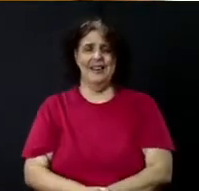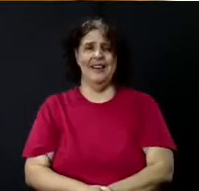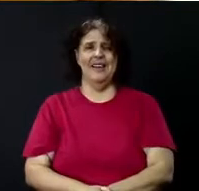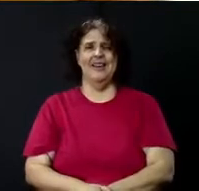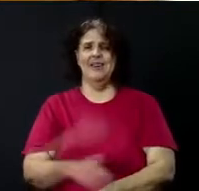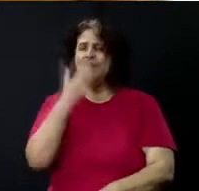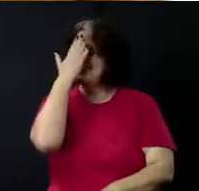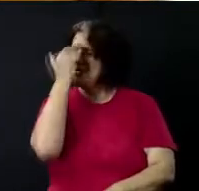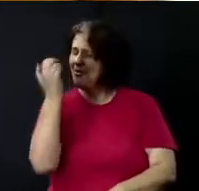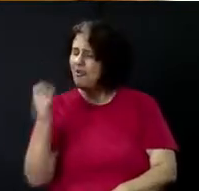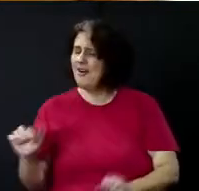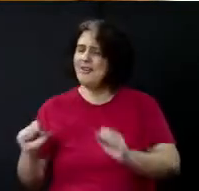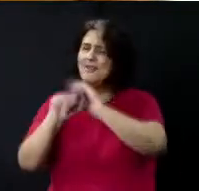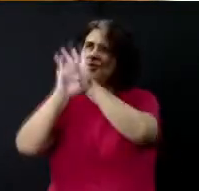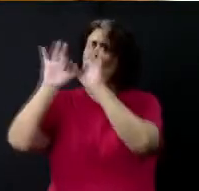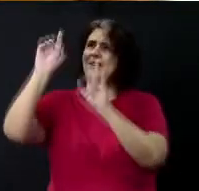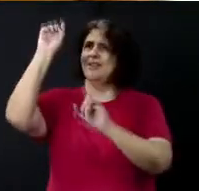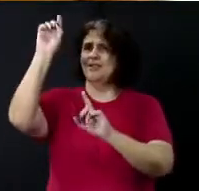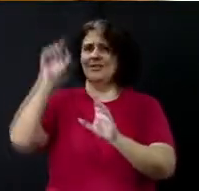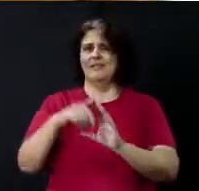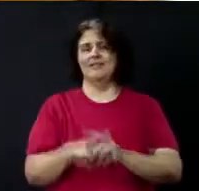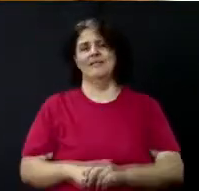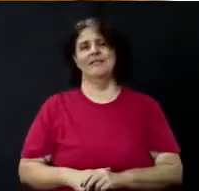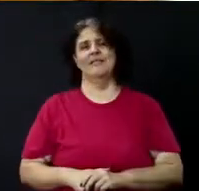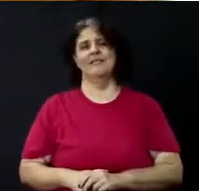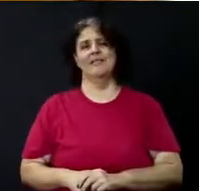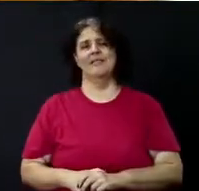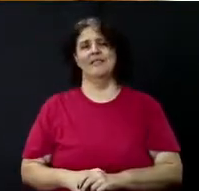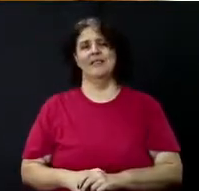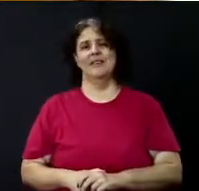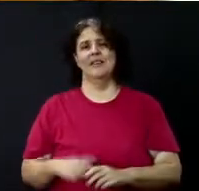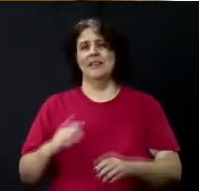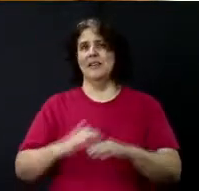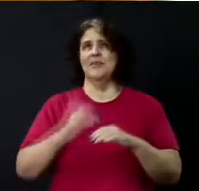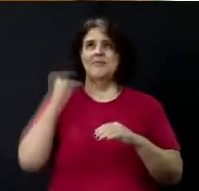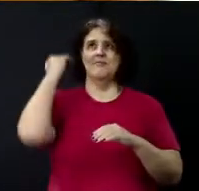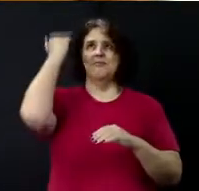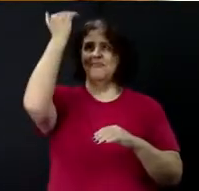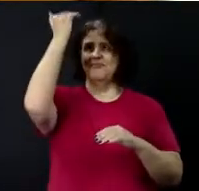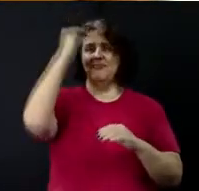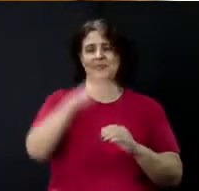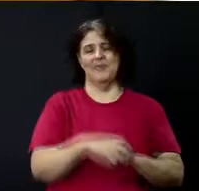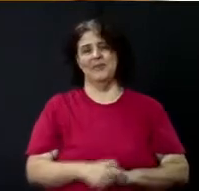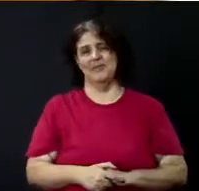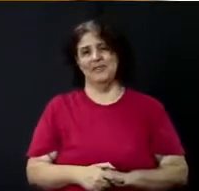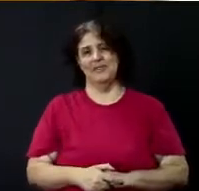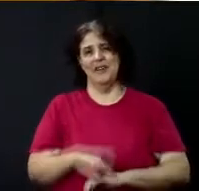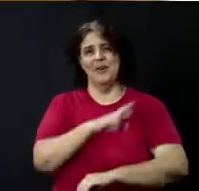à glória de Deus, que é um respeito superior ao respeito humano, por